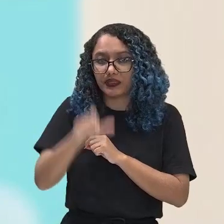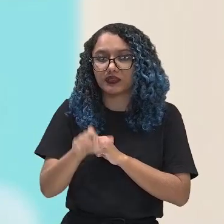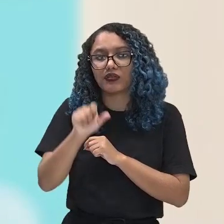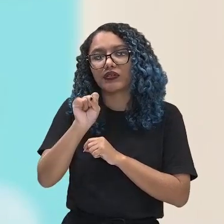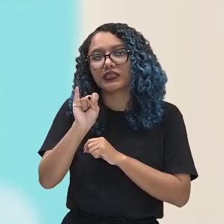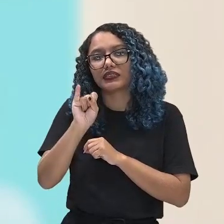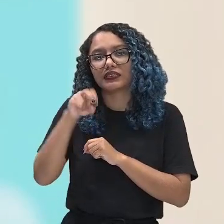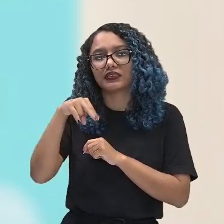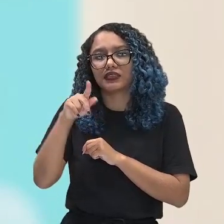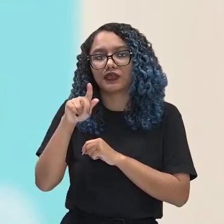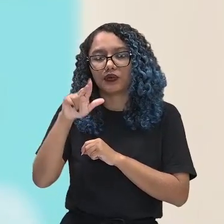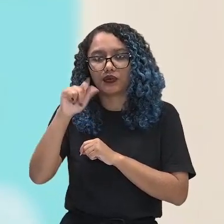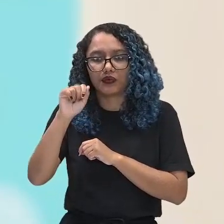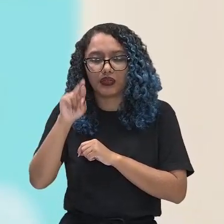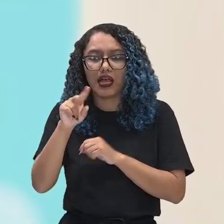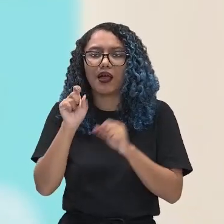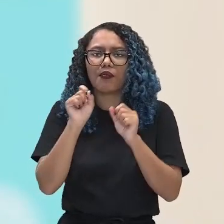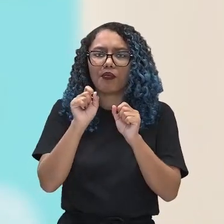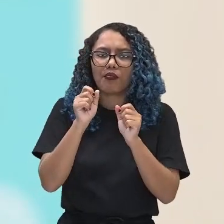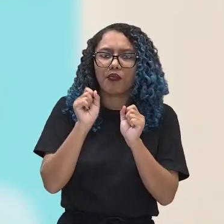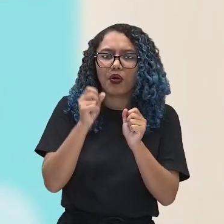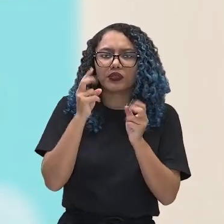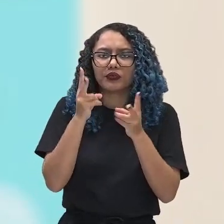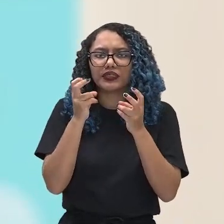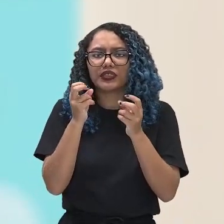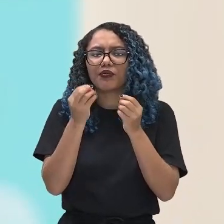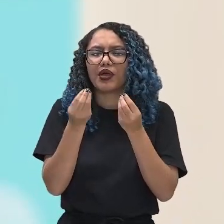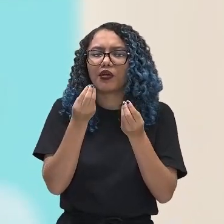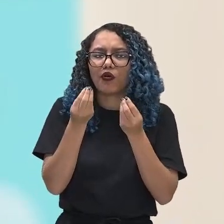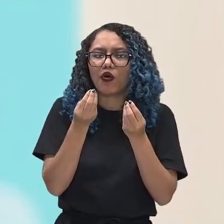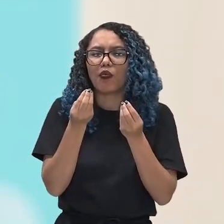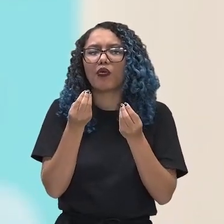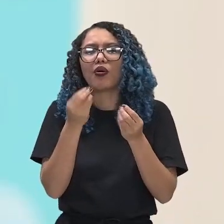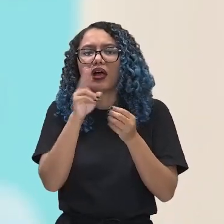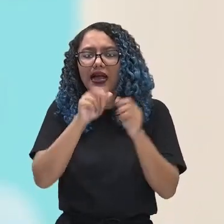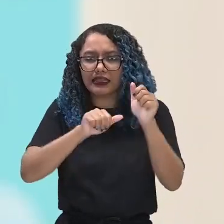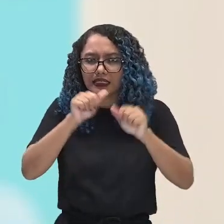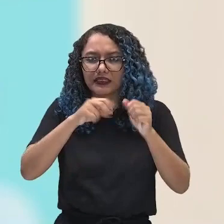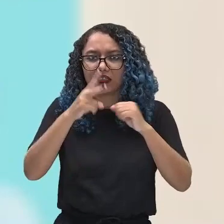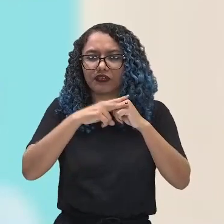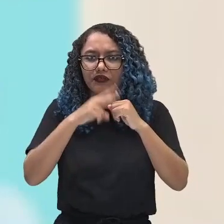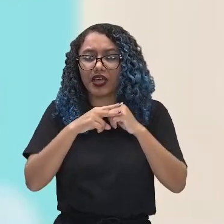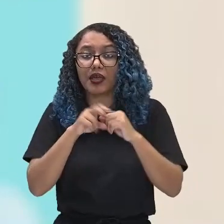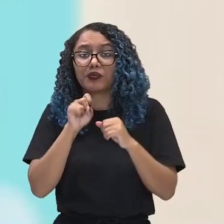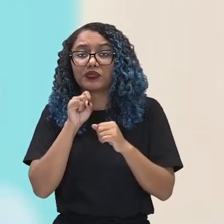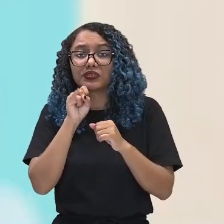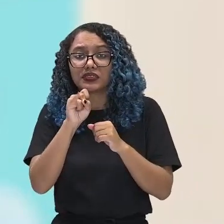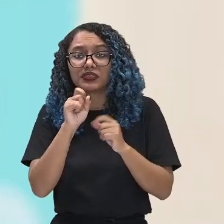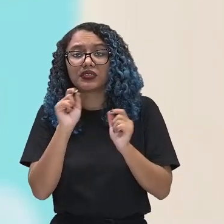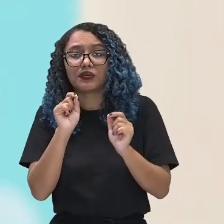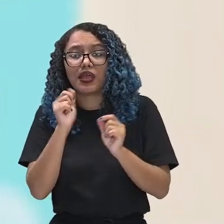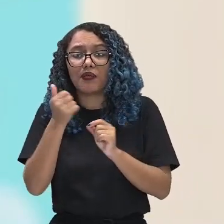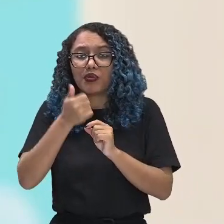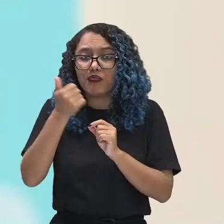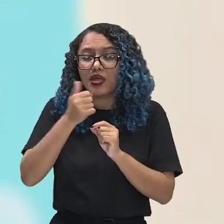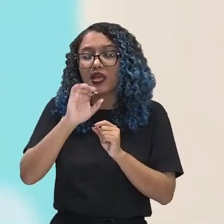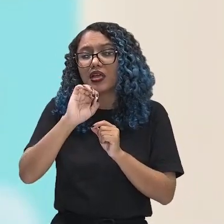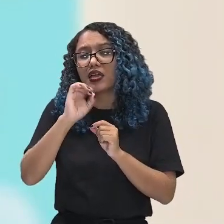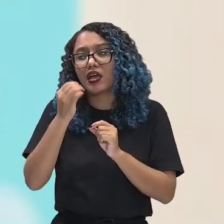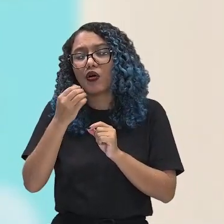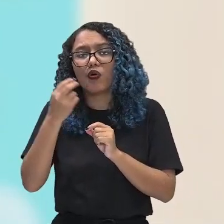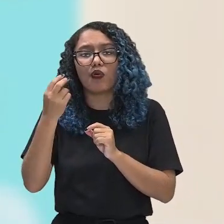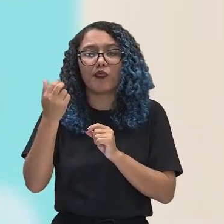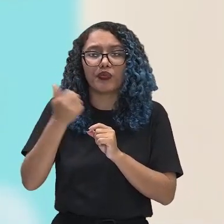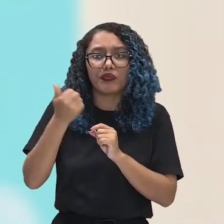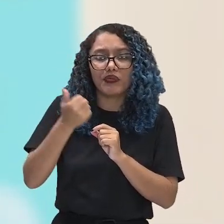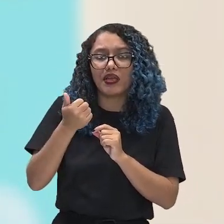identificar pelos verbos, ele estando no plural ou estando no singular, ele vai dizer se é a primeira pessoa do singular ou a primeira pessoa do